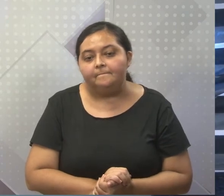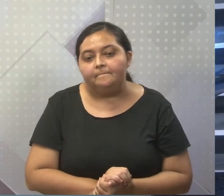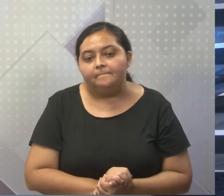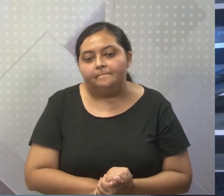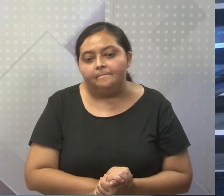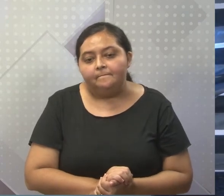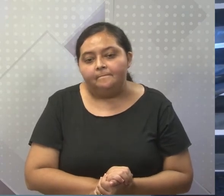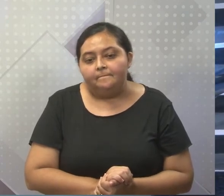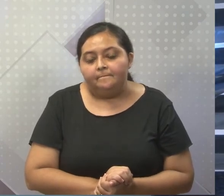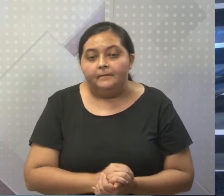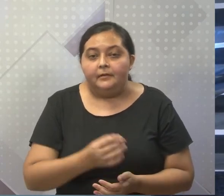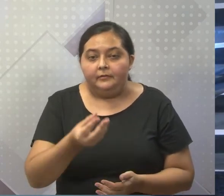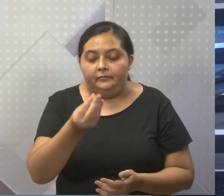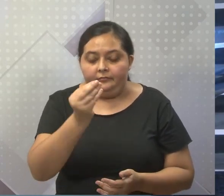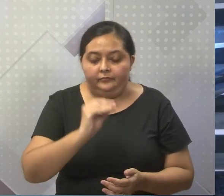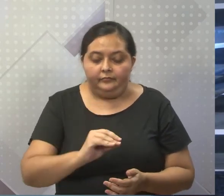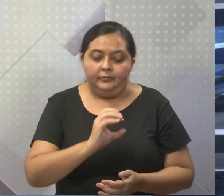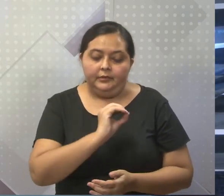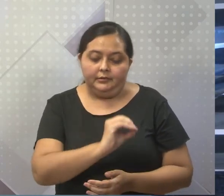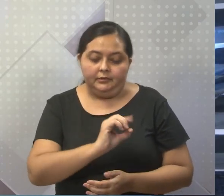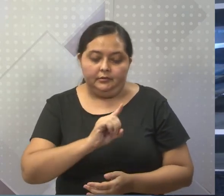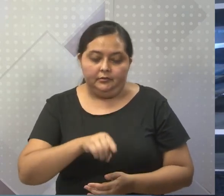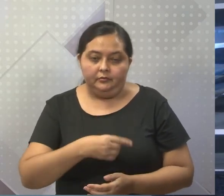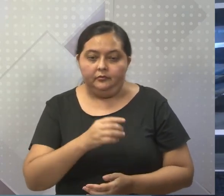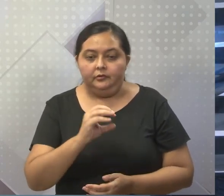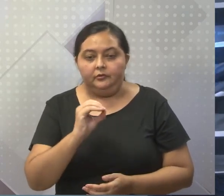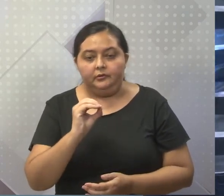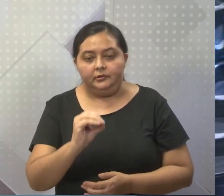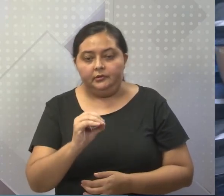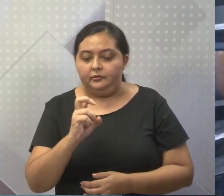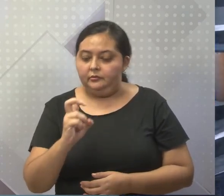e vou colocar na forma decimal, 0,05.